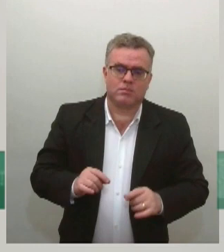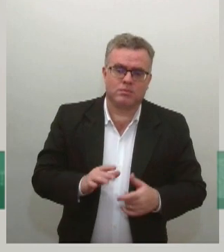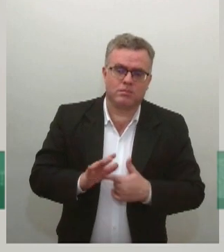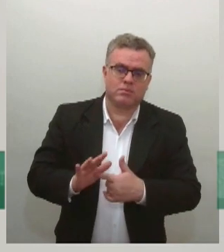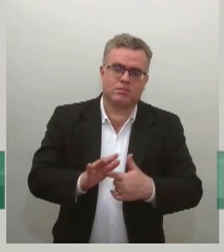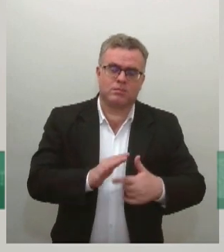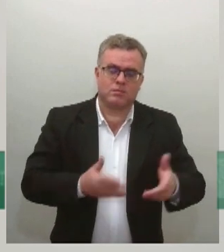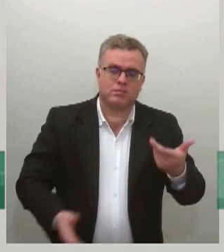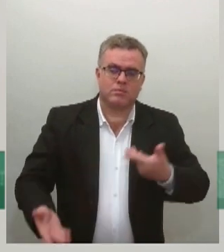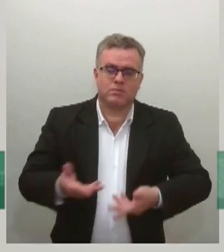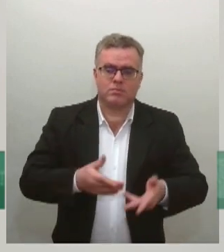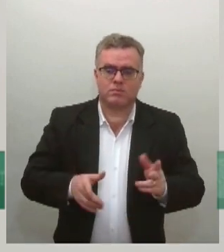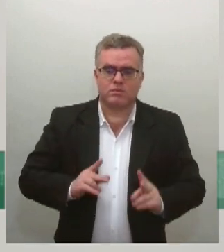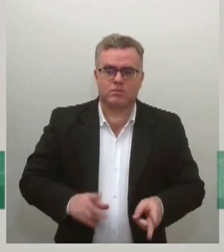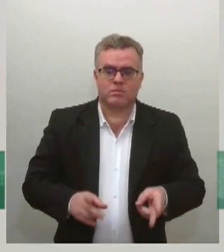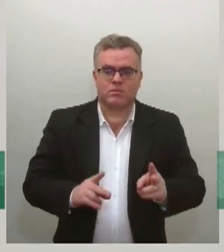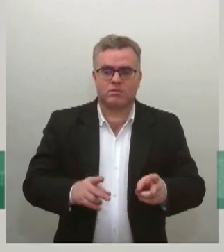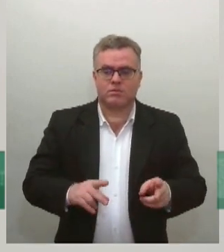com o governo do estado,